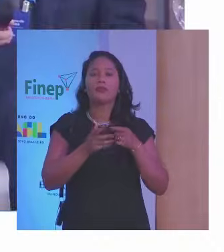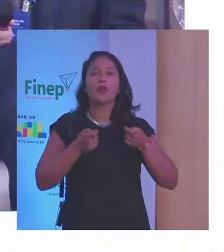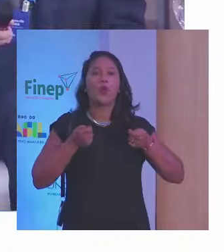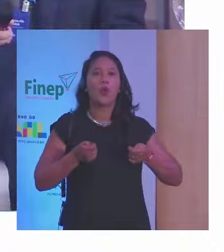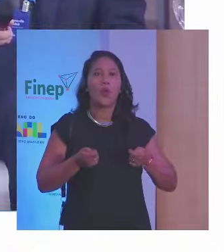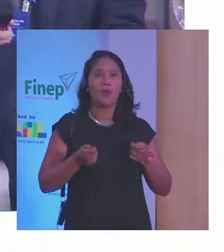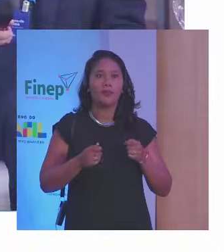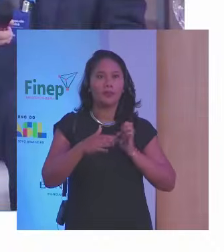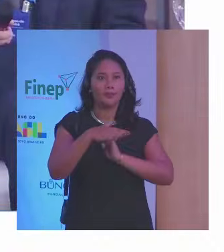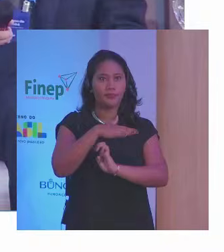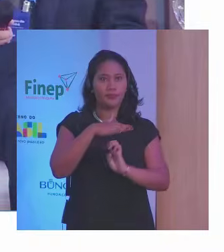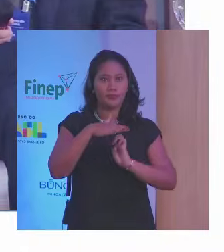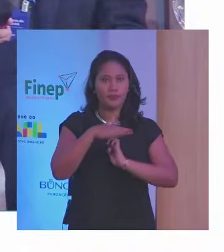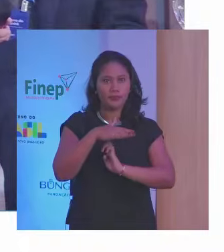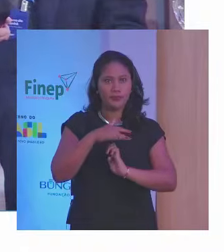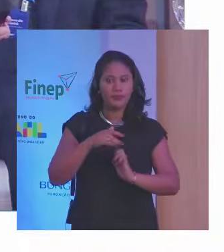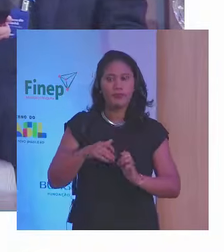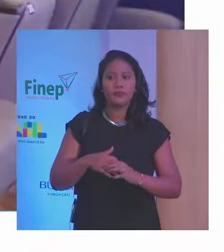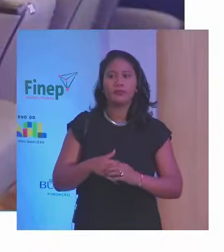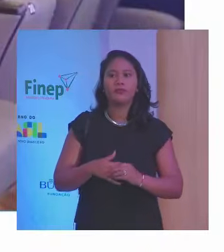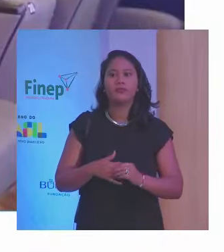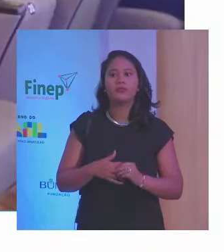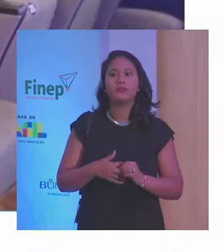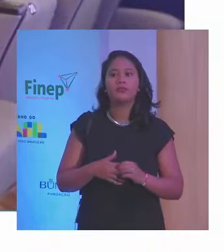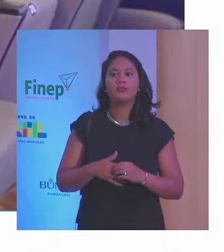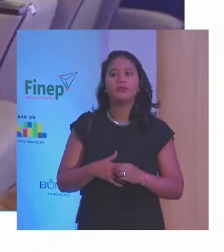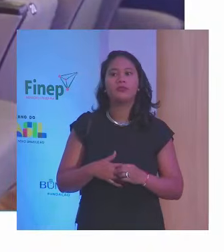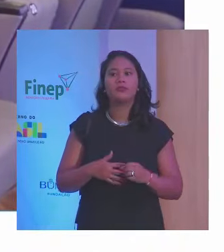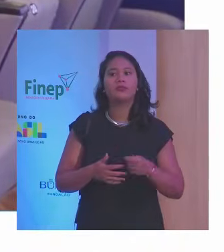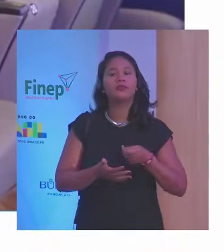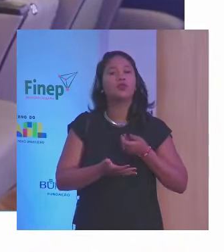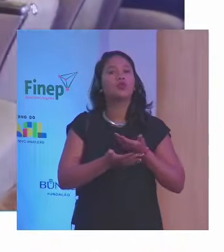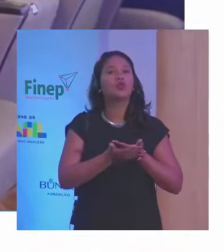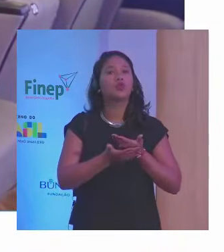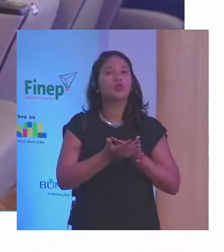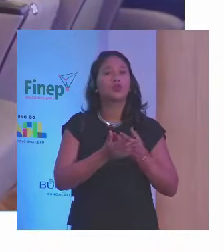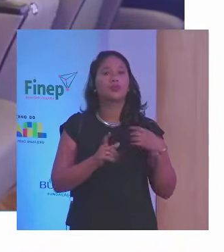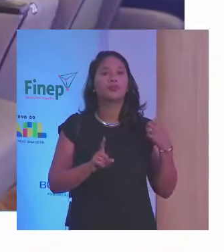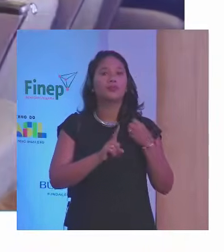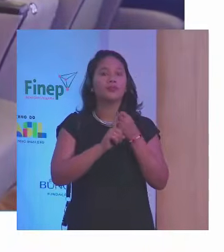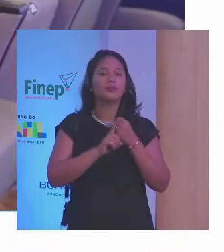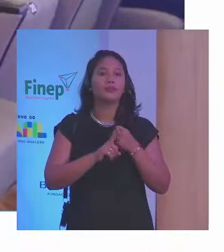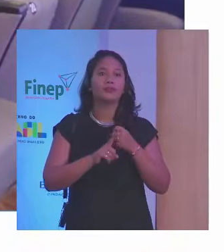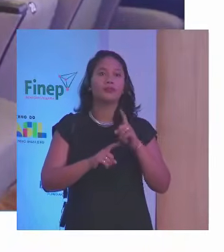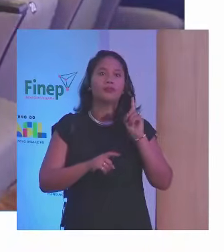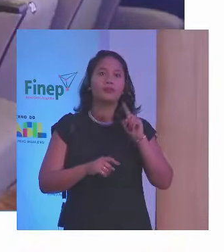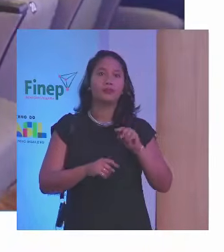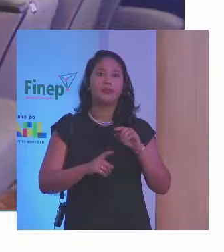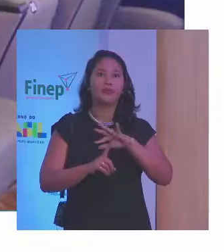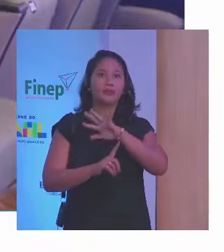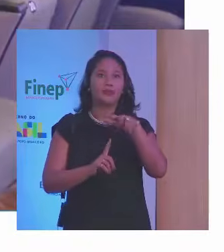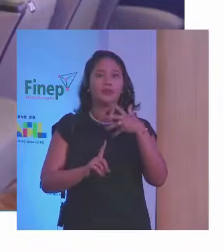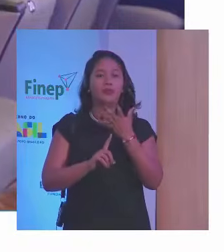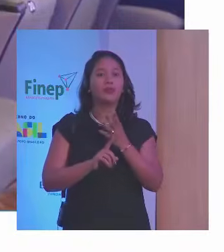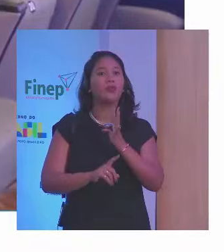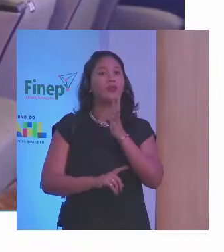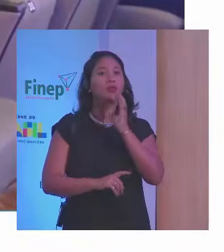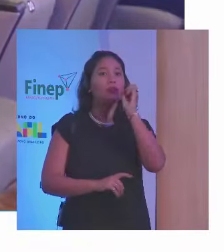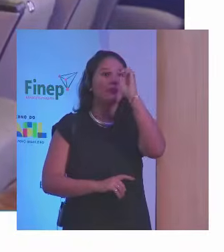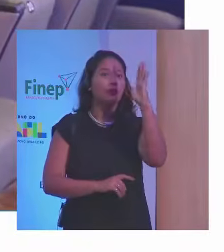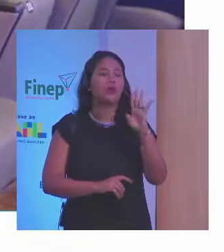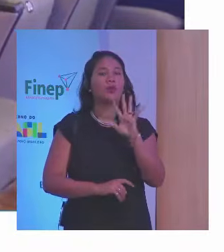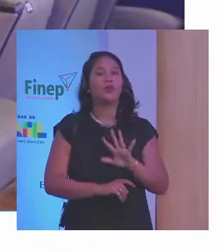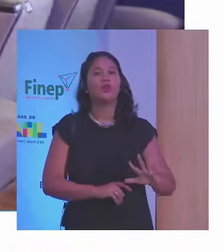as empresas a fazerem estudos de impacto ambiental. Conheço o Brasil inteiro. E